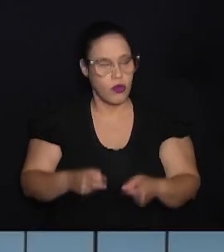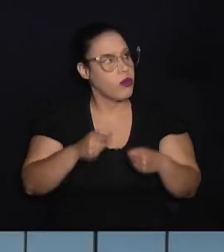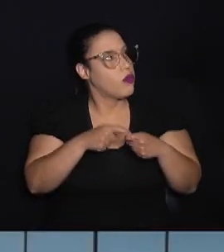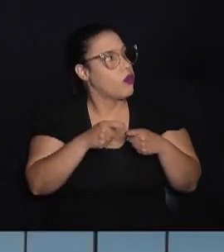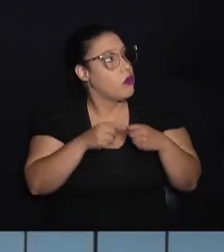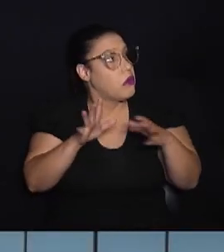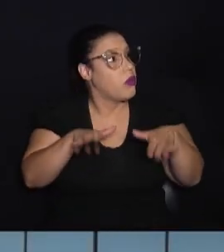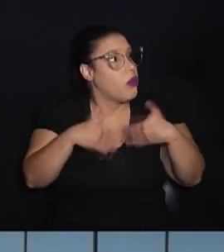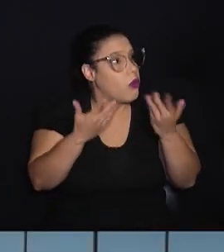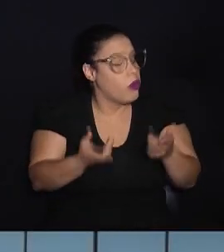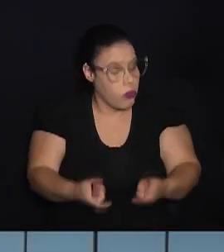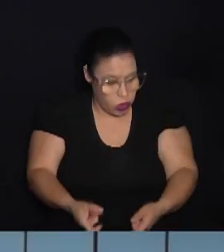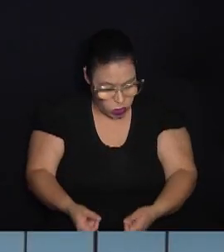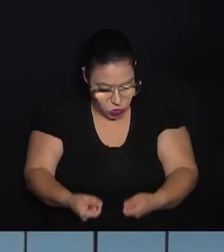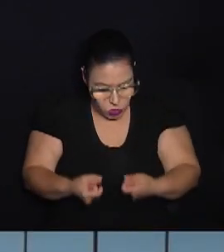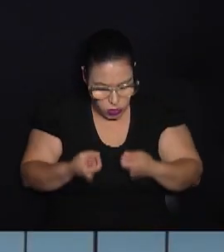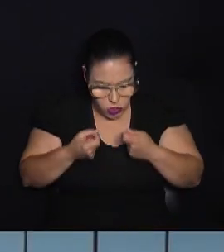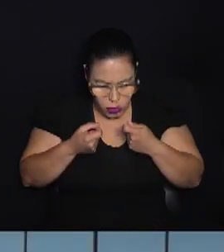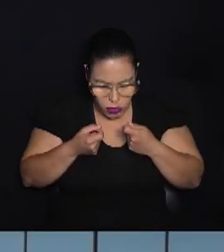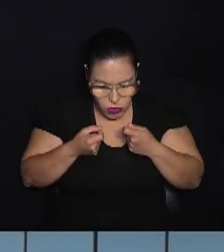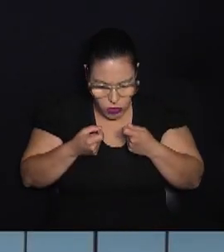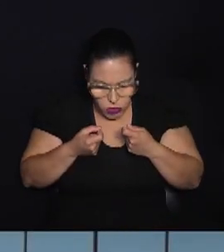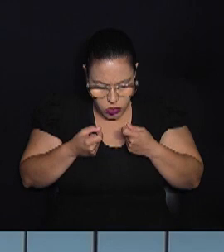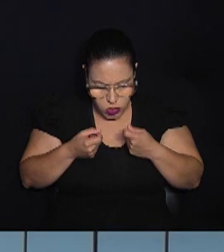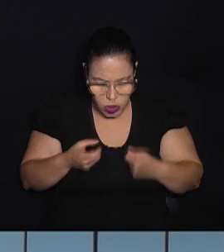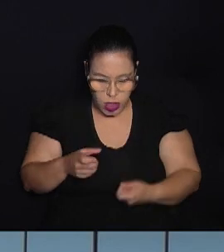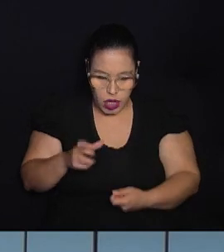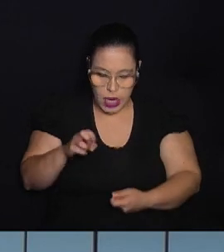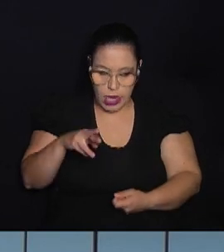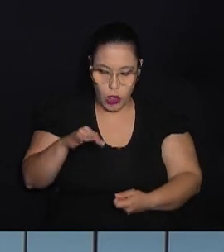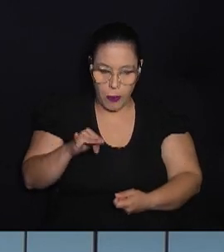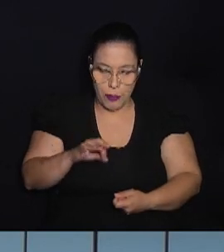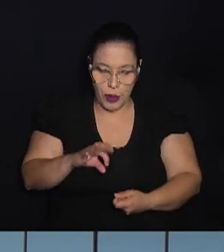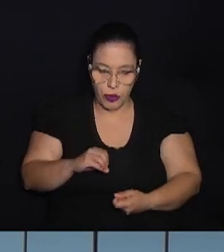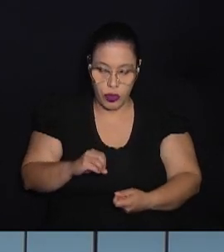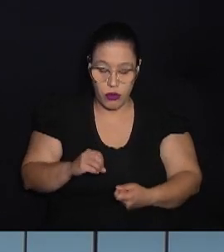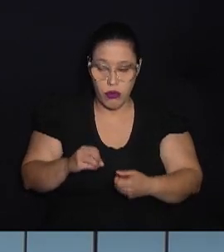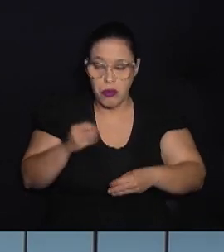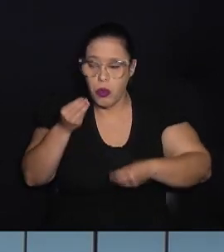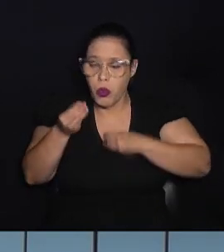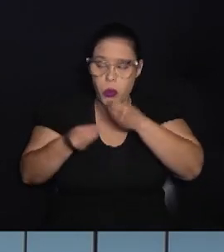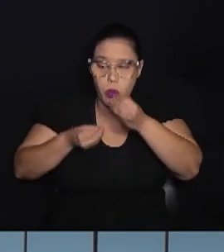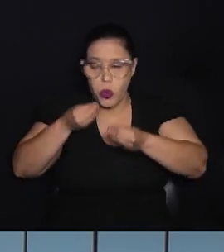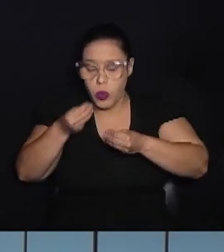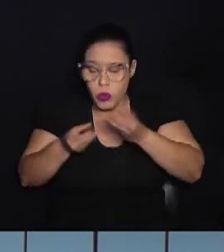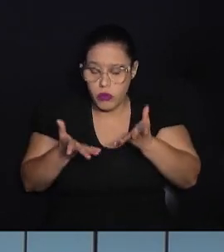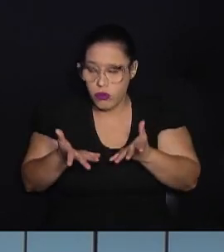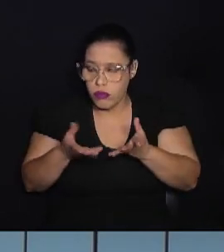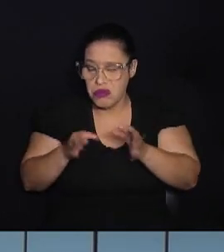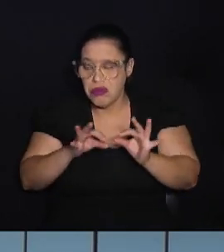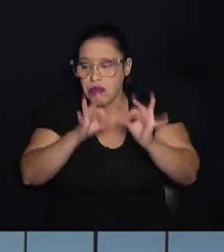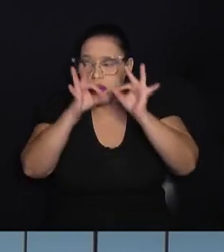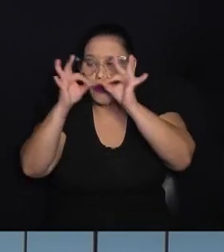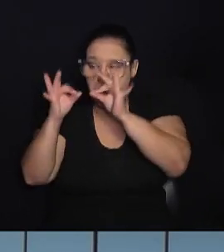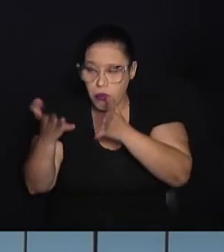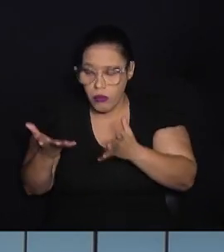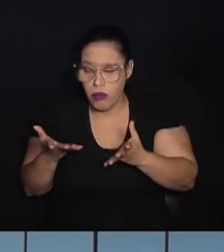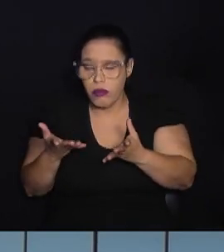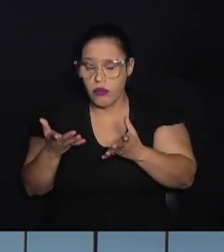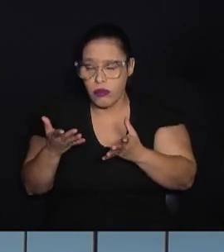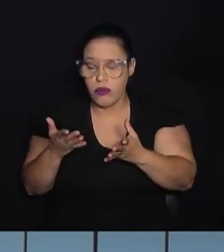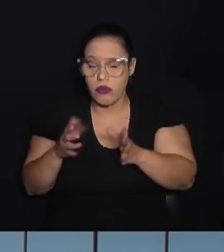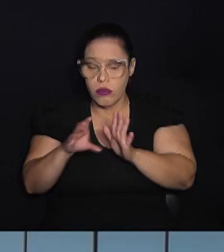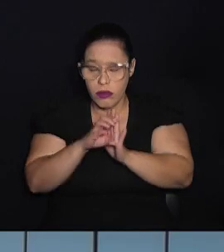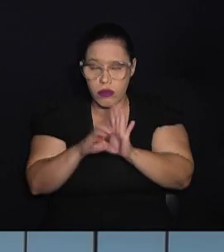causa o câncer de endométrio? Acho importante a gente reforçar, as causas aqui para quem está assistindo, acompanhando o nosso